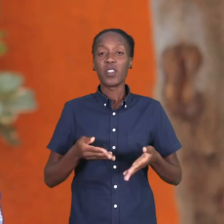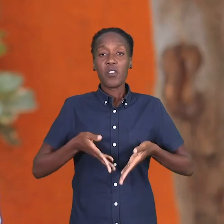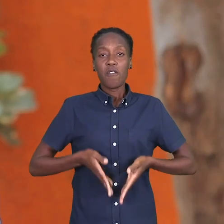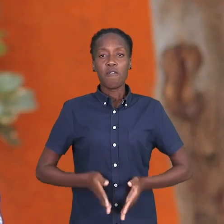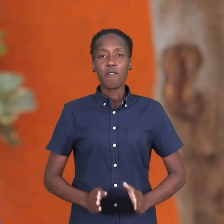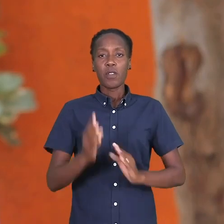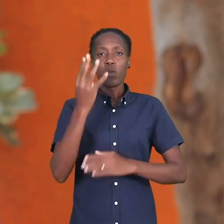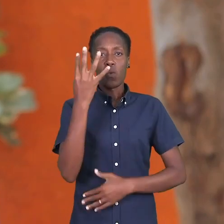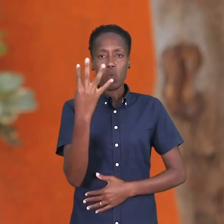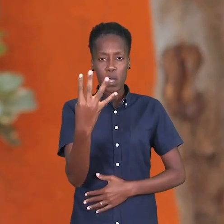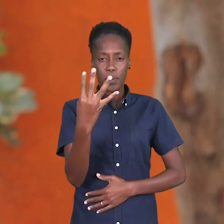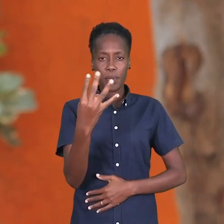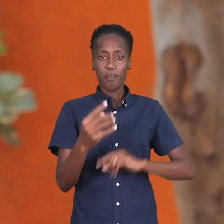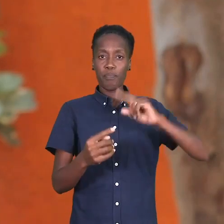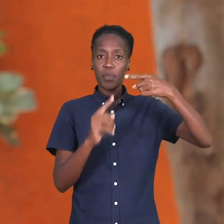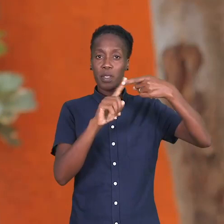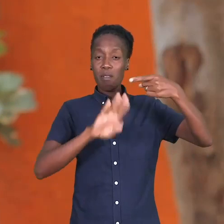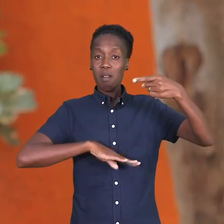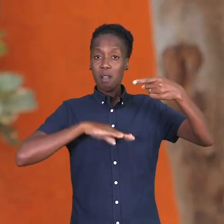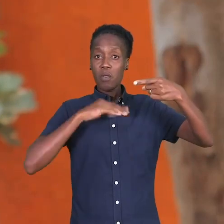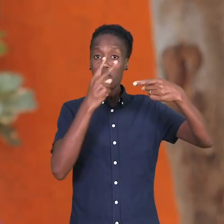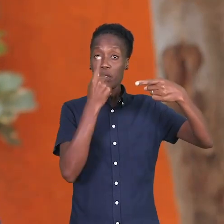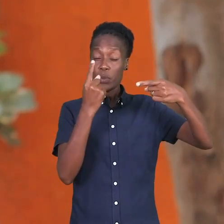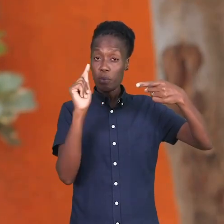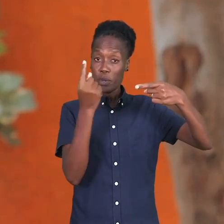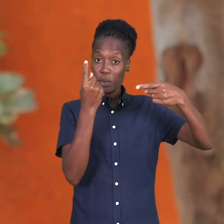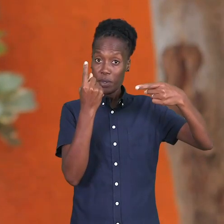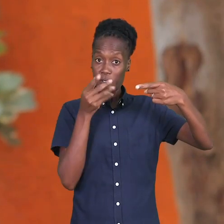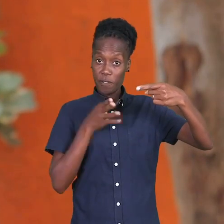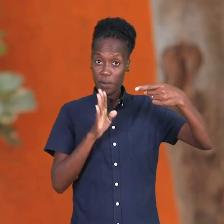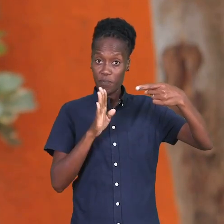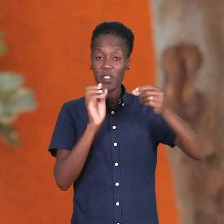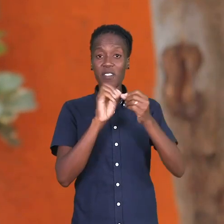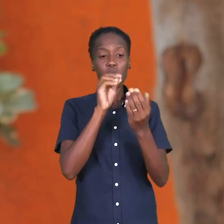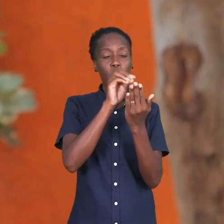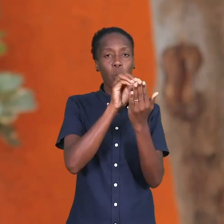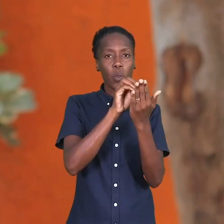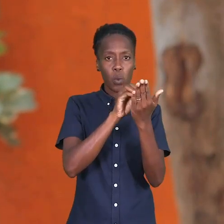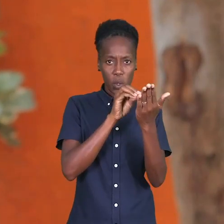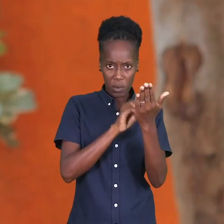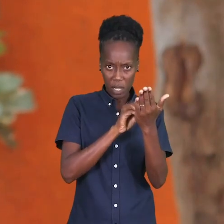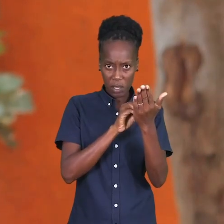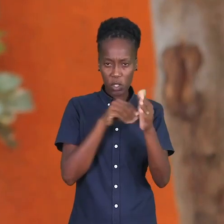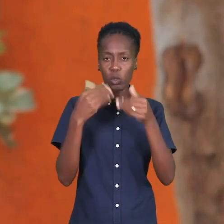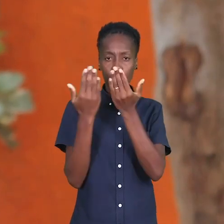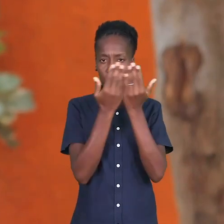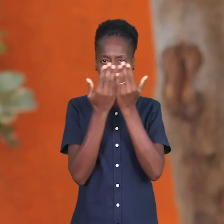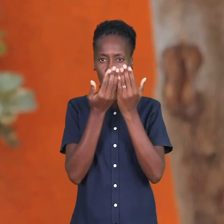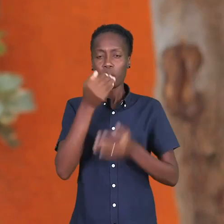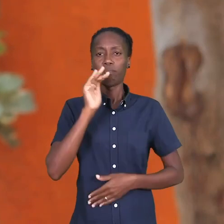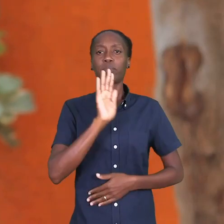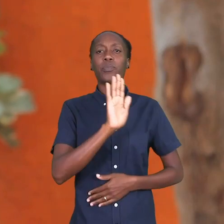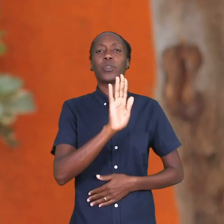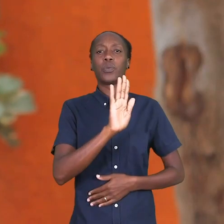Eu tenho 4 filhos. A primeira tem 21 anos e ela está fazendo contabilidade geral